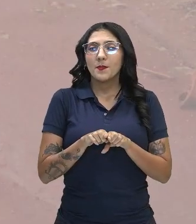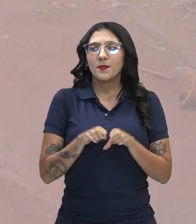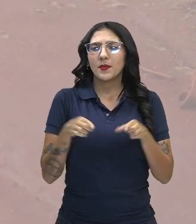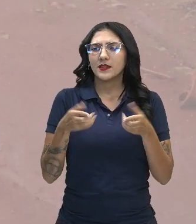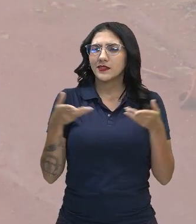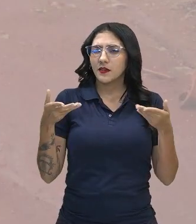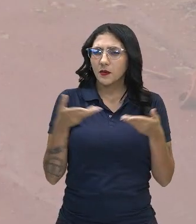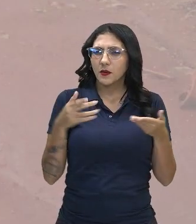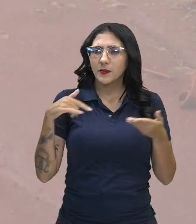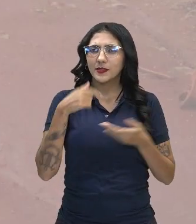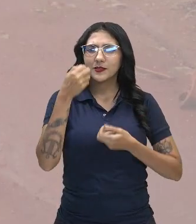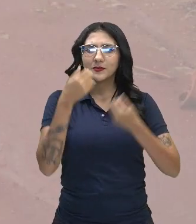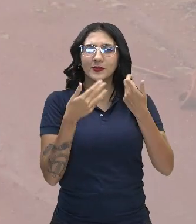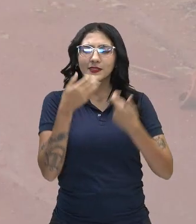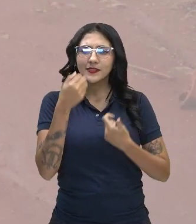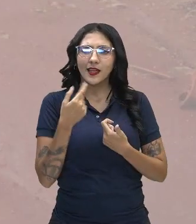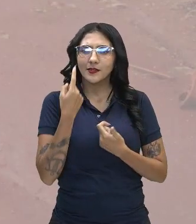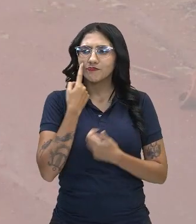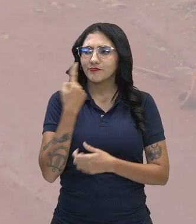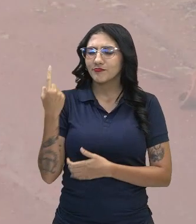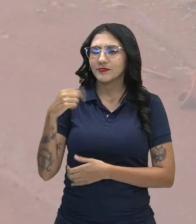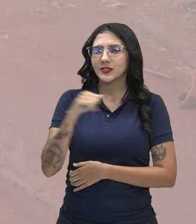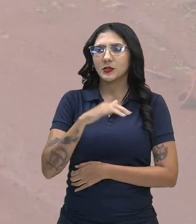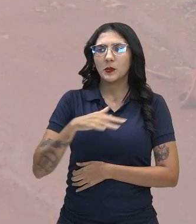vocês aqui para um trecho, né, professora, da BR